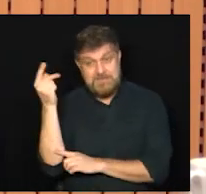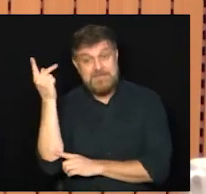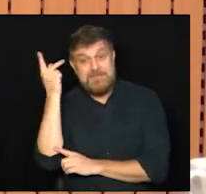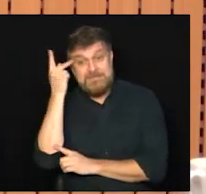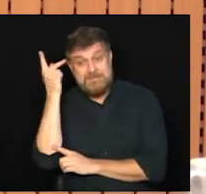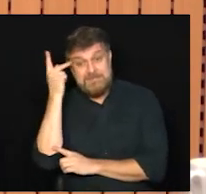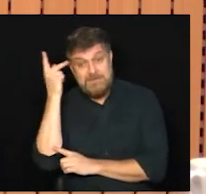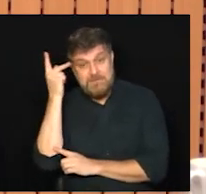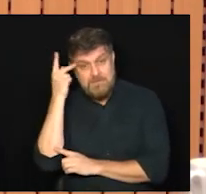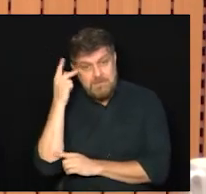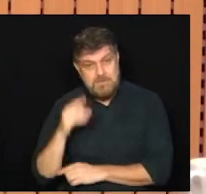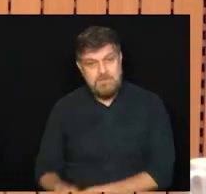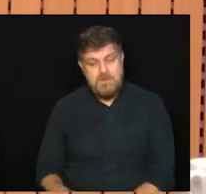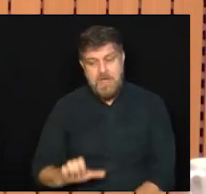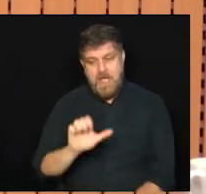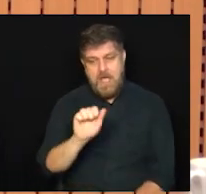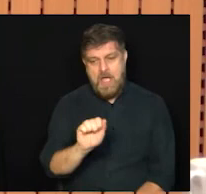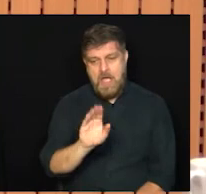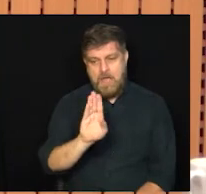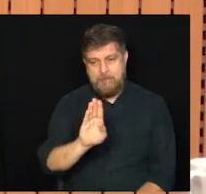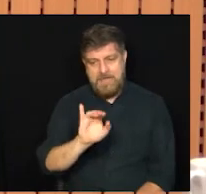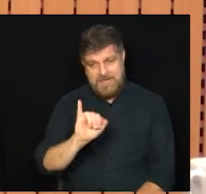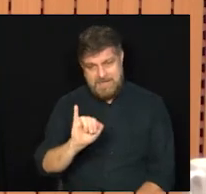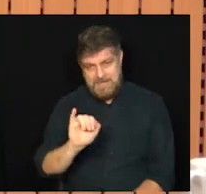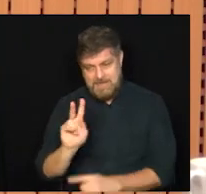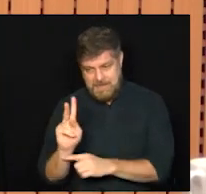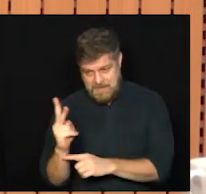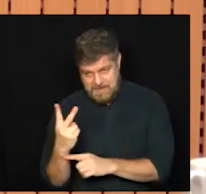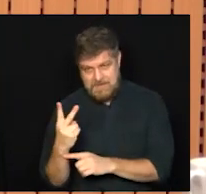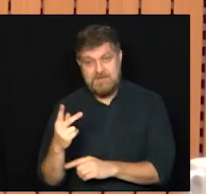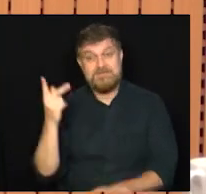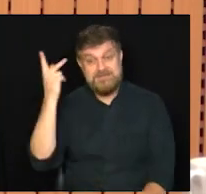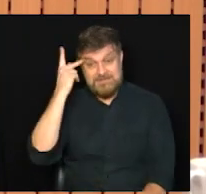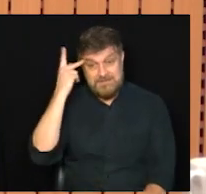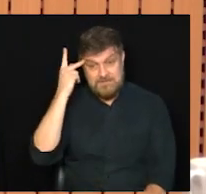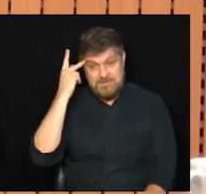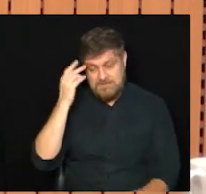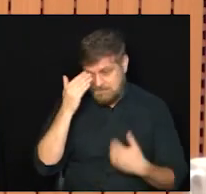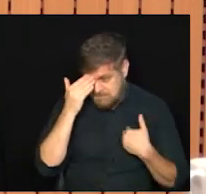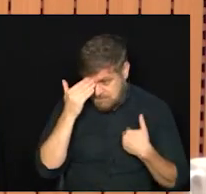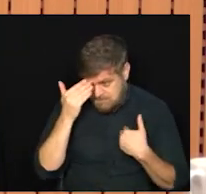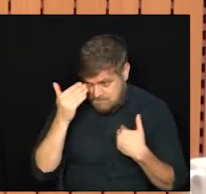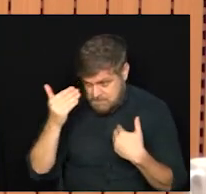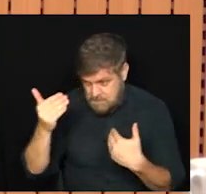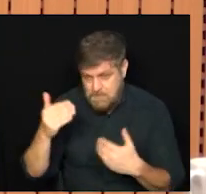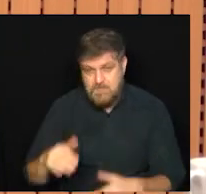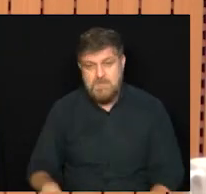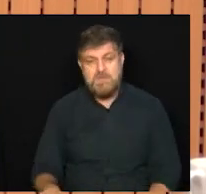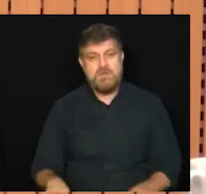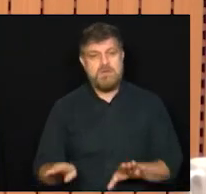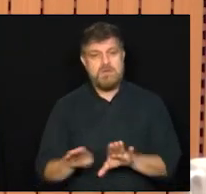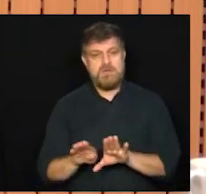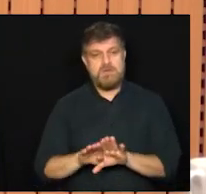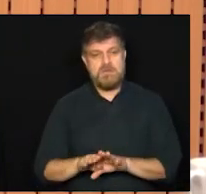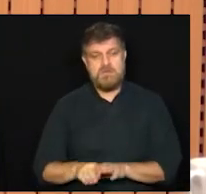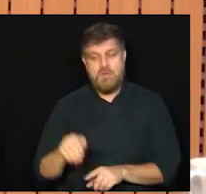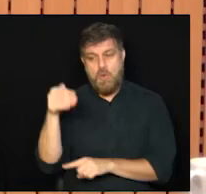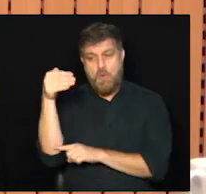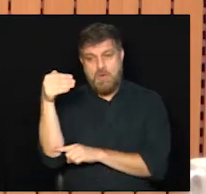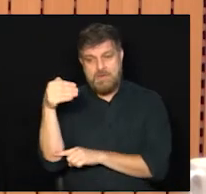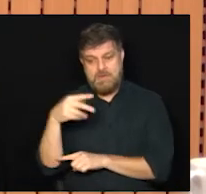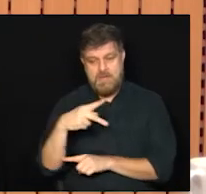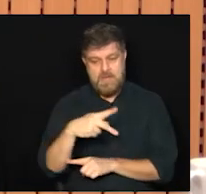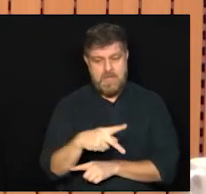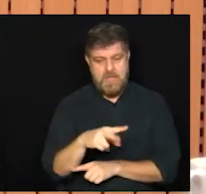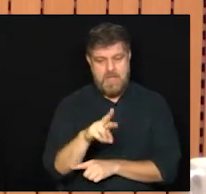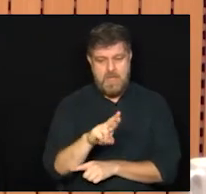A BIH São Paulo, obrigado também, Antônio Dias, mais uma vez, o Felipe Roca, do Hotel Prêmio, e o